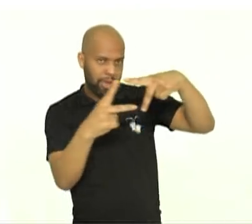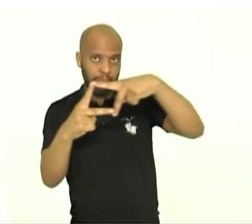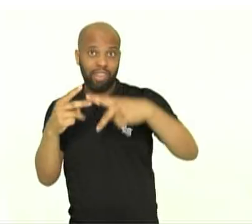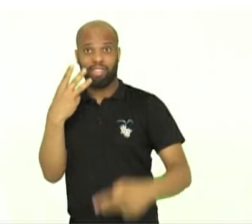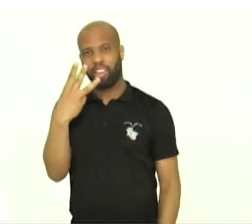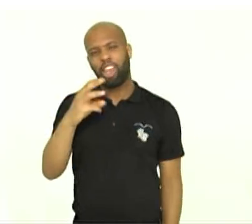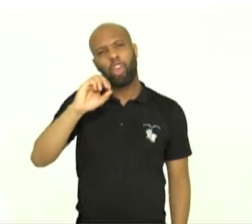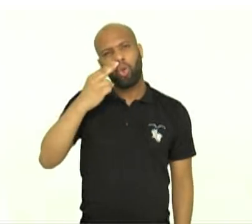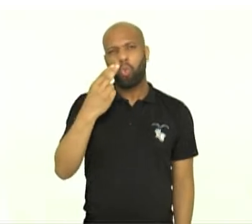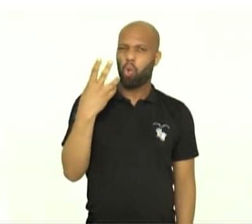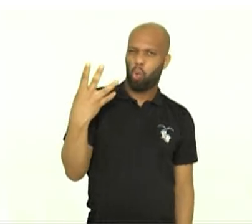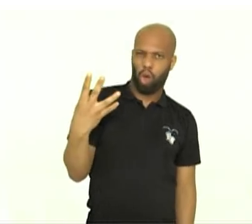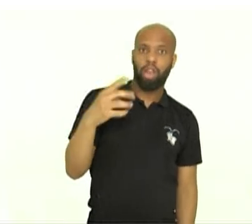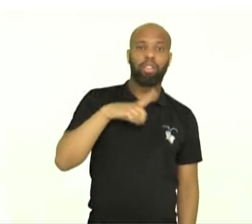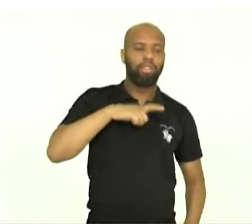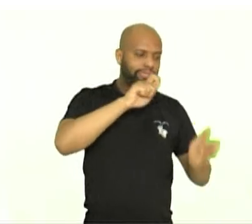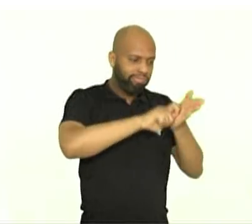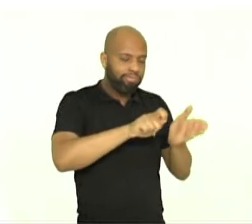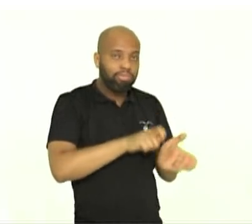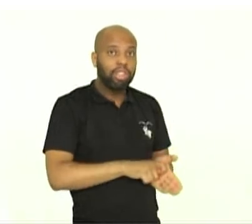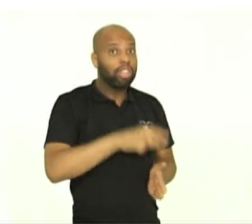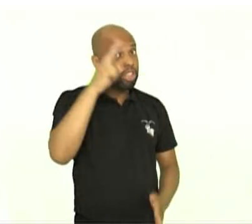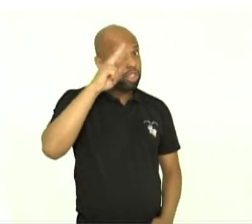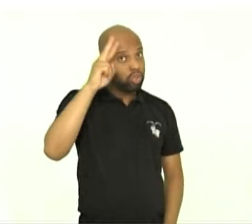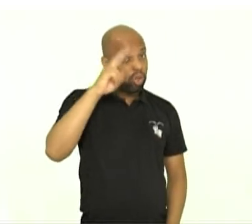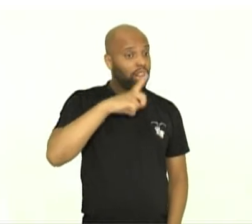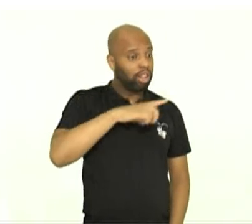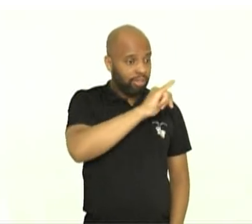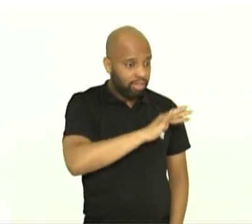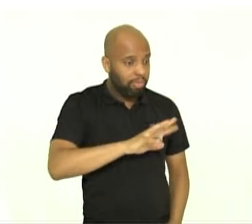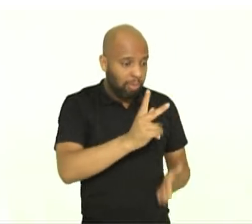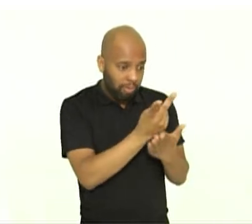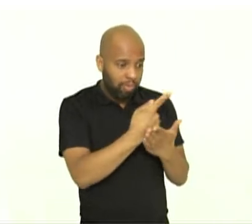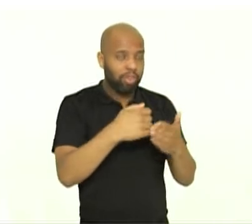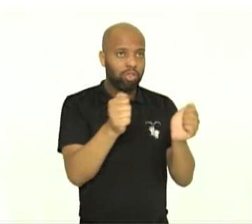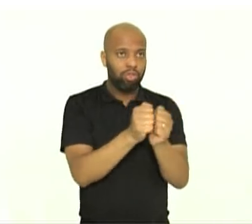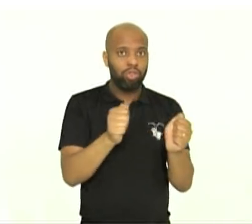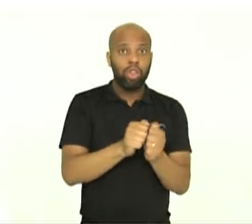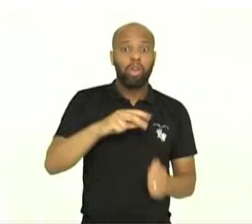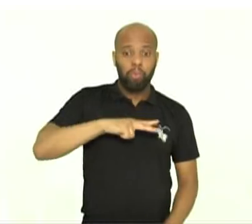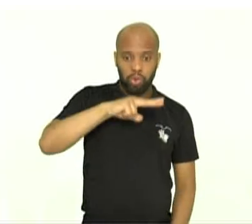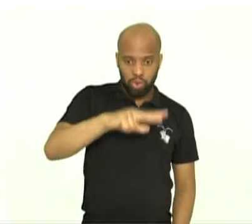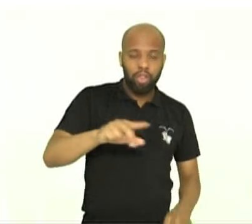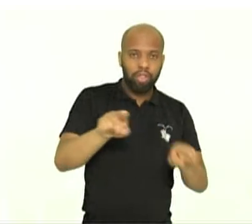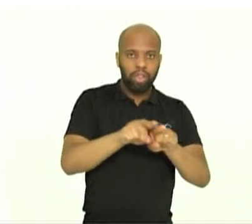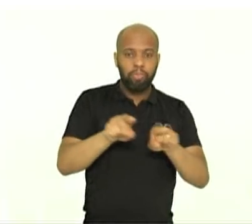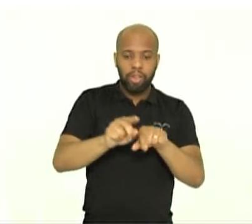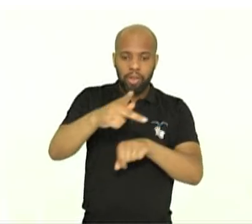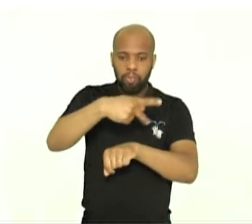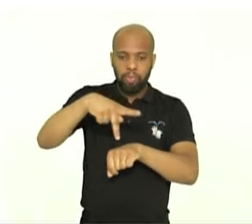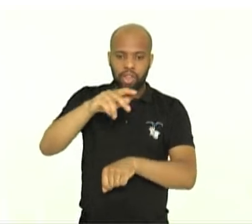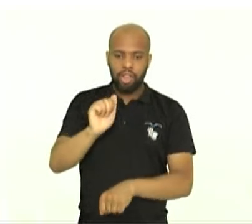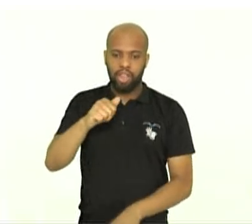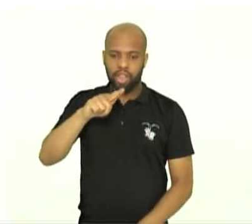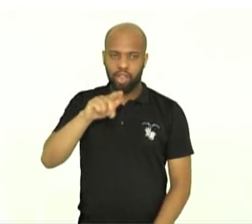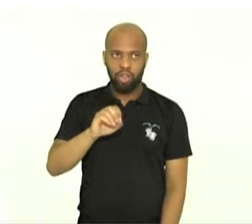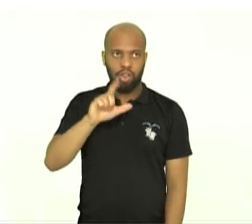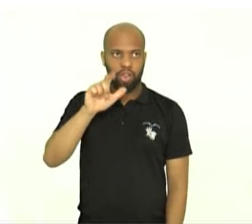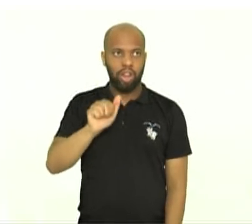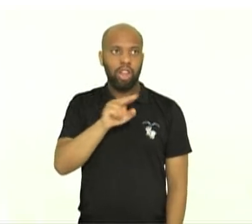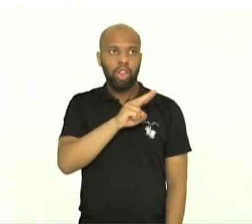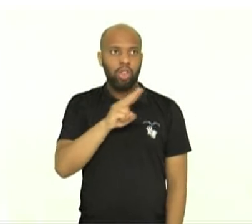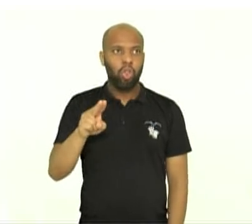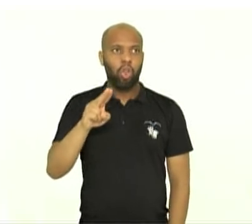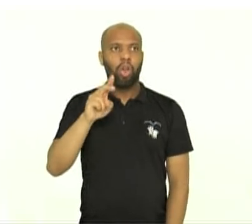quadrinhos em que se conta uma história através de desenhos. Olha que legal, em Portugal e Angola ela vai se chamar banda,